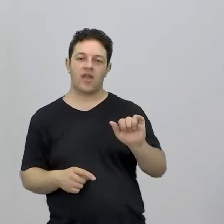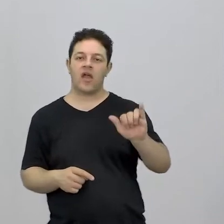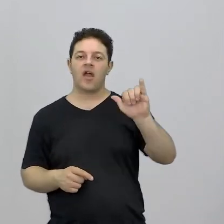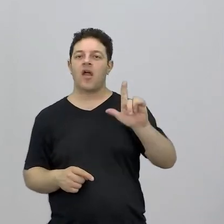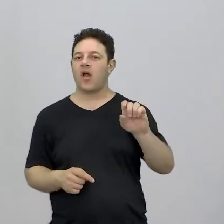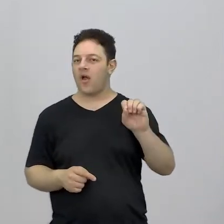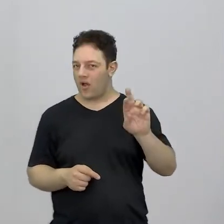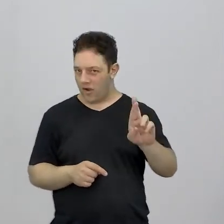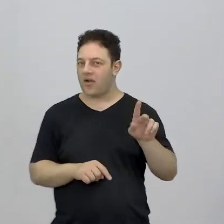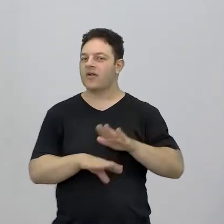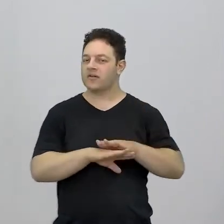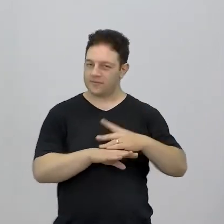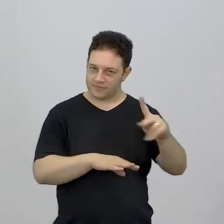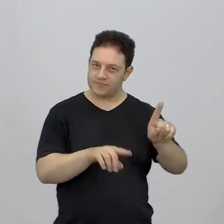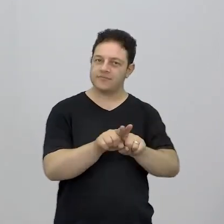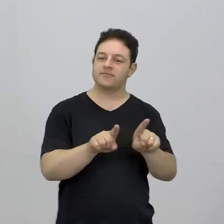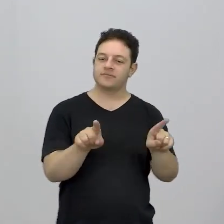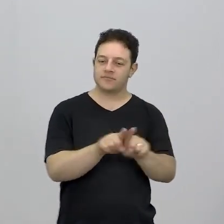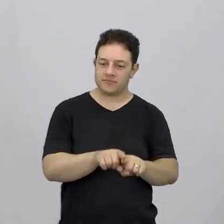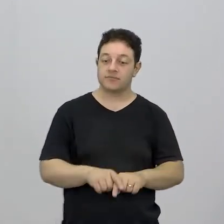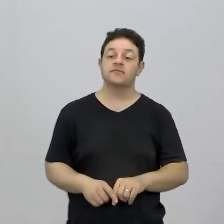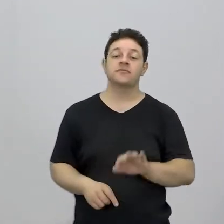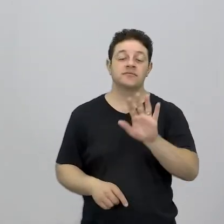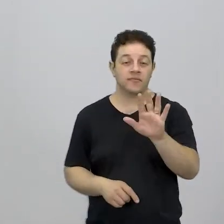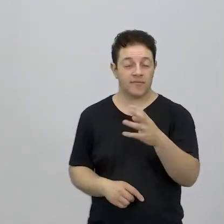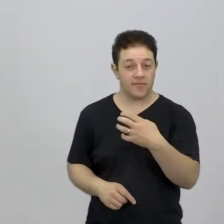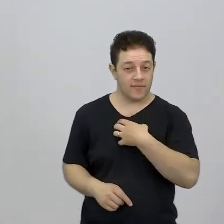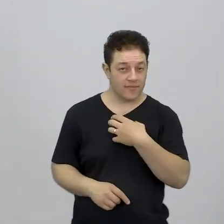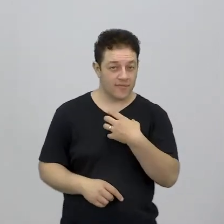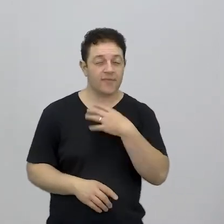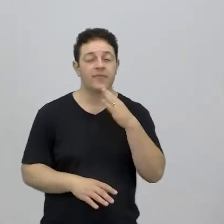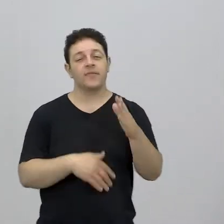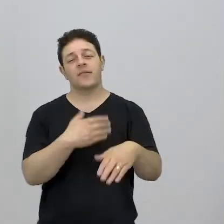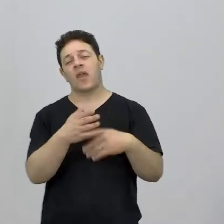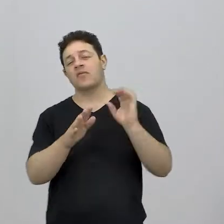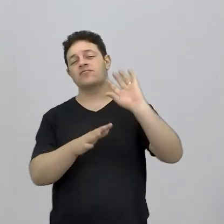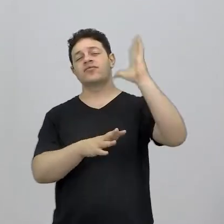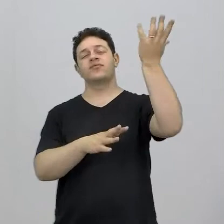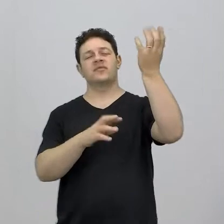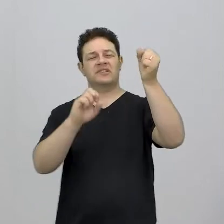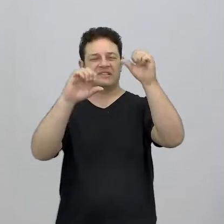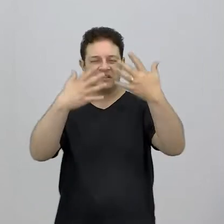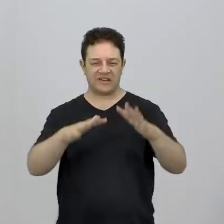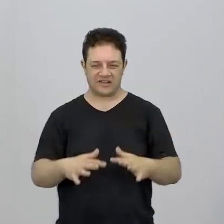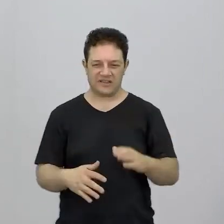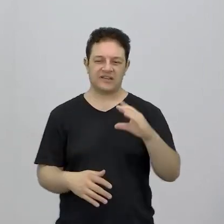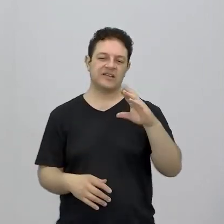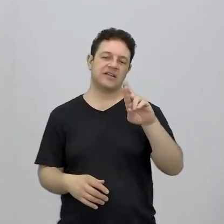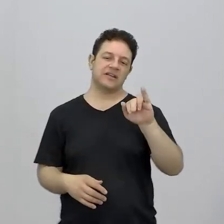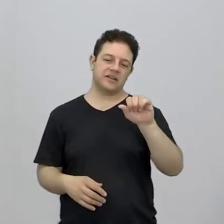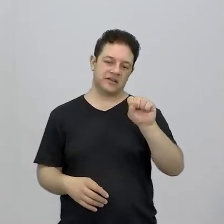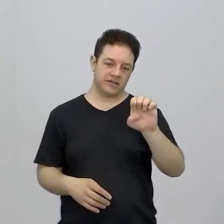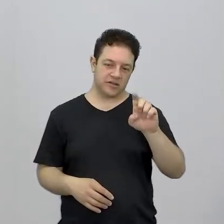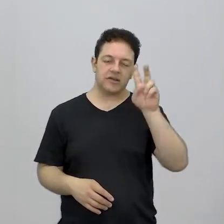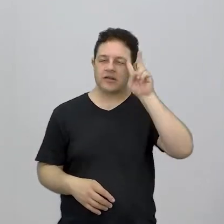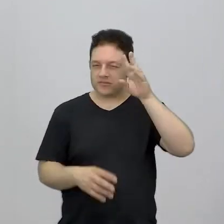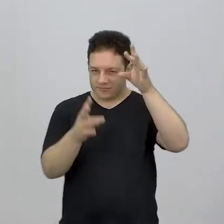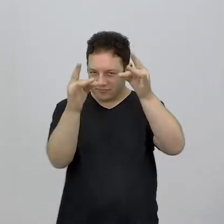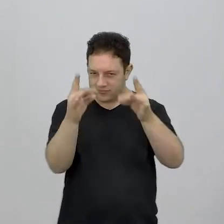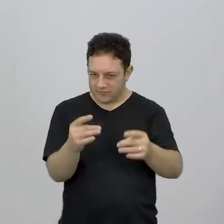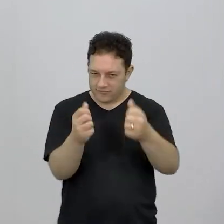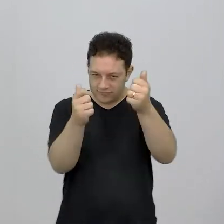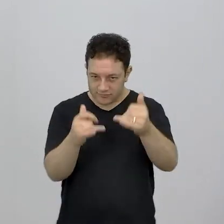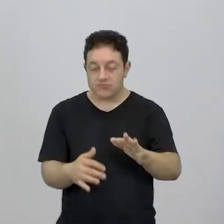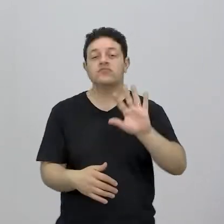E também esse modelo ele entrou em crise, então estou detalhando um pouquinho como eu prometi. Ele